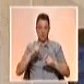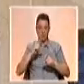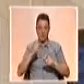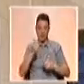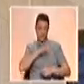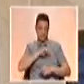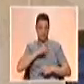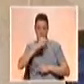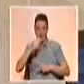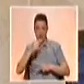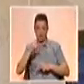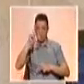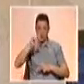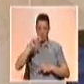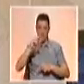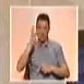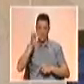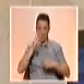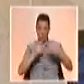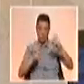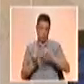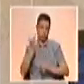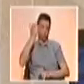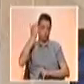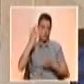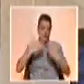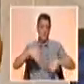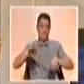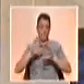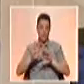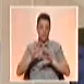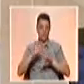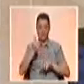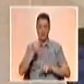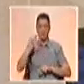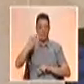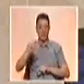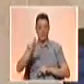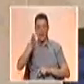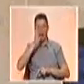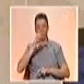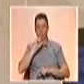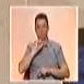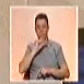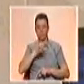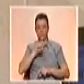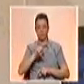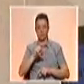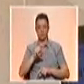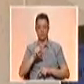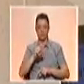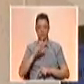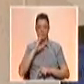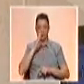mais elevadas e que também é aqui um contrassenso. Mas porque se entende que a água é barata e, portanto, também podemos usar de